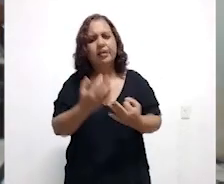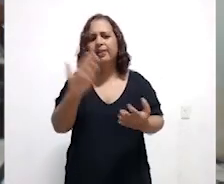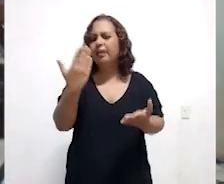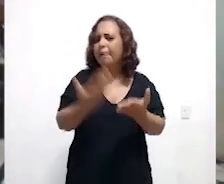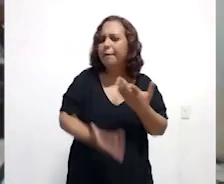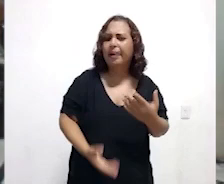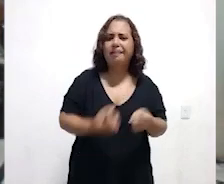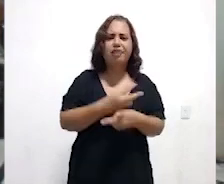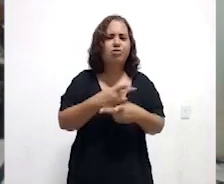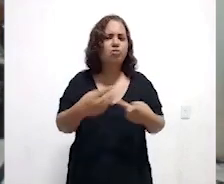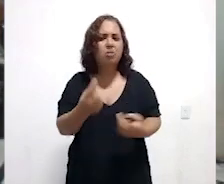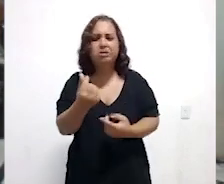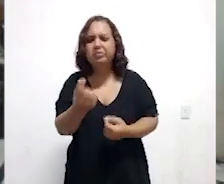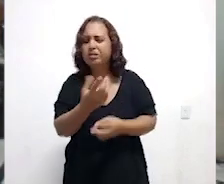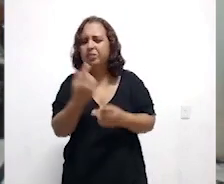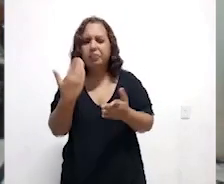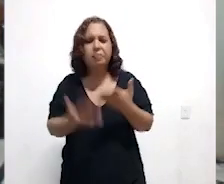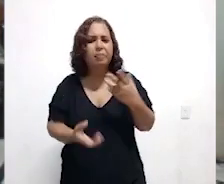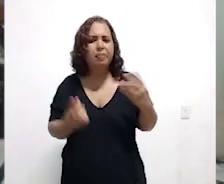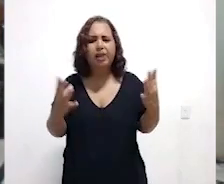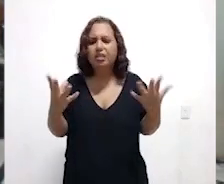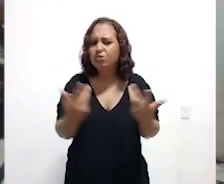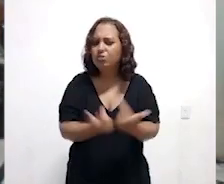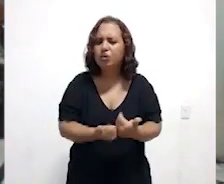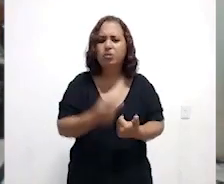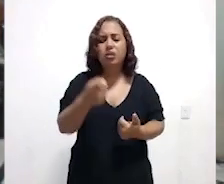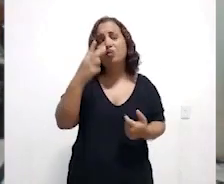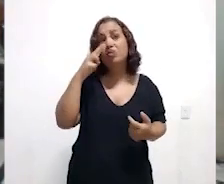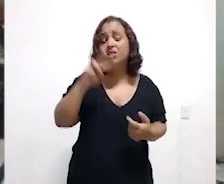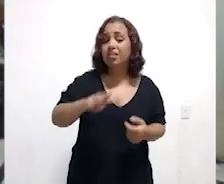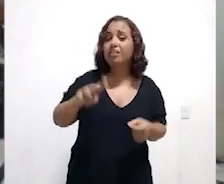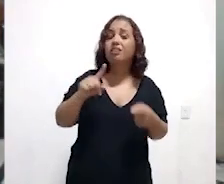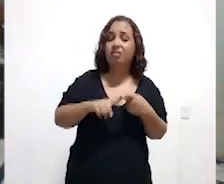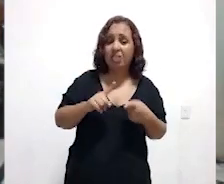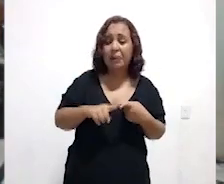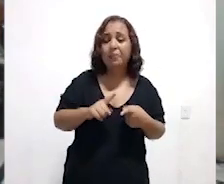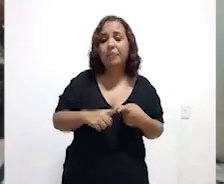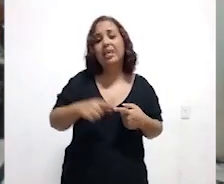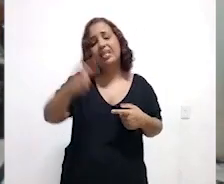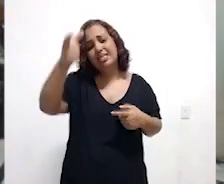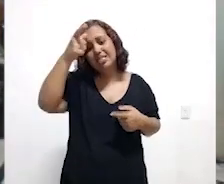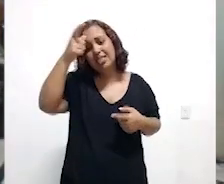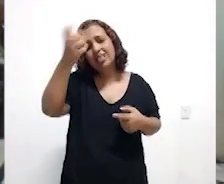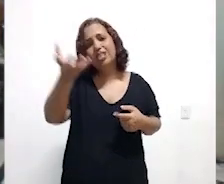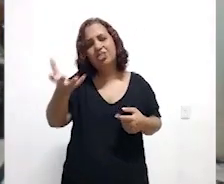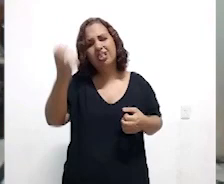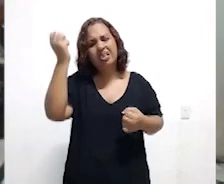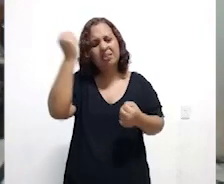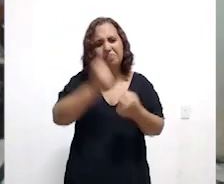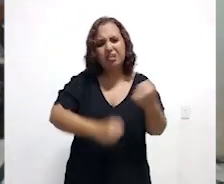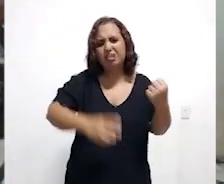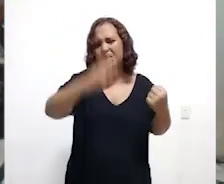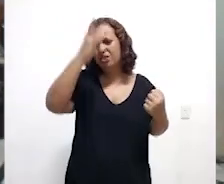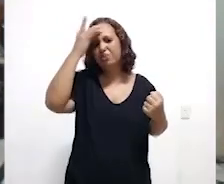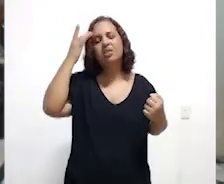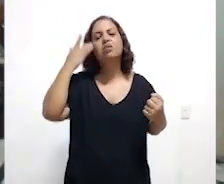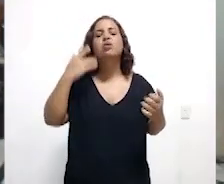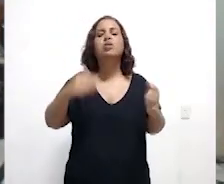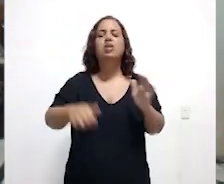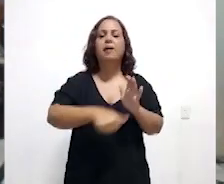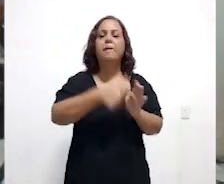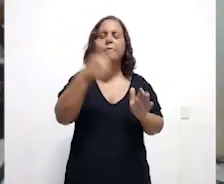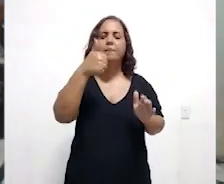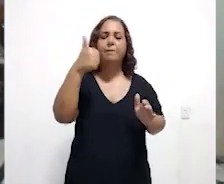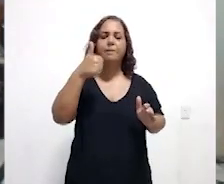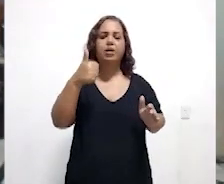tem. Né? Você vai ver isso em 1 Pedro 5,8,